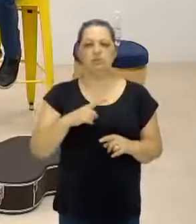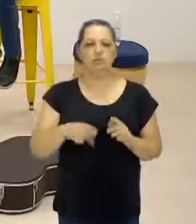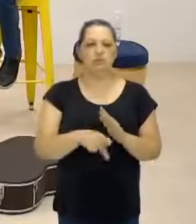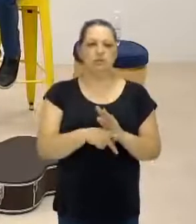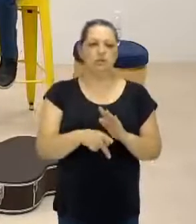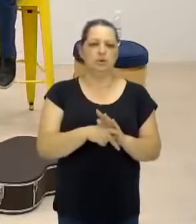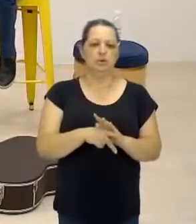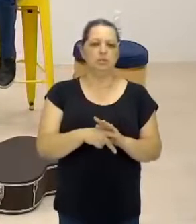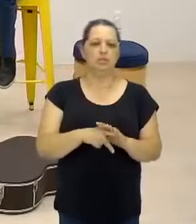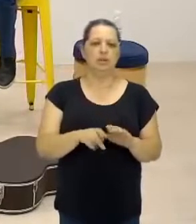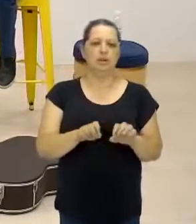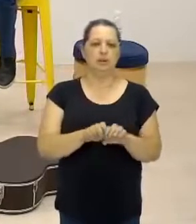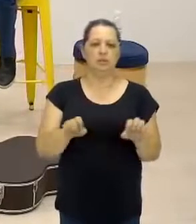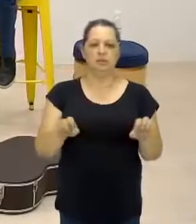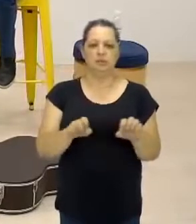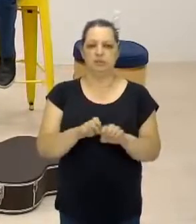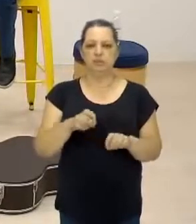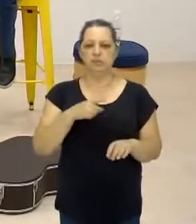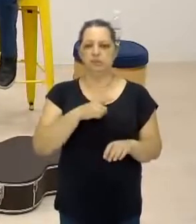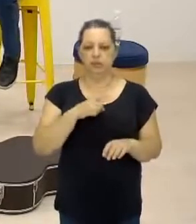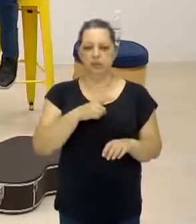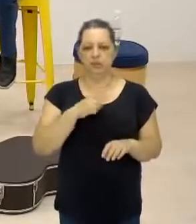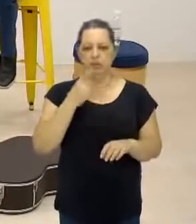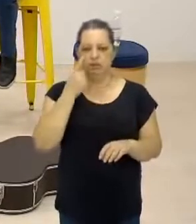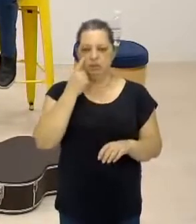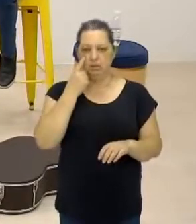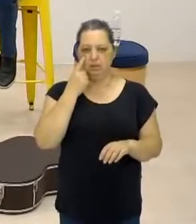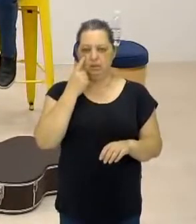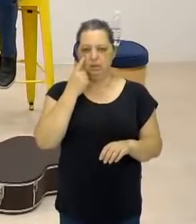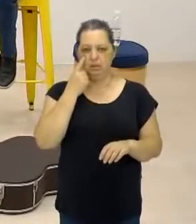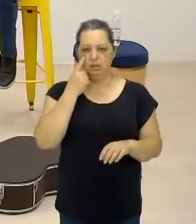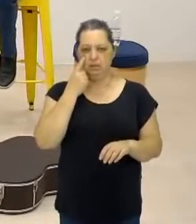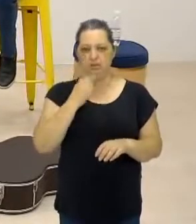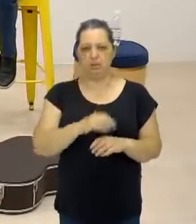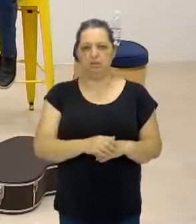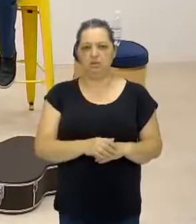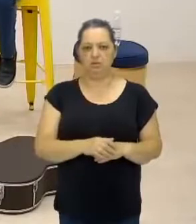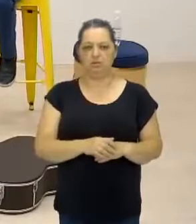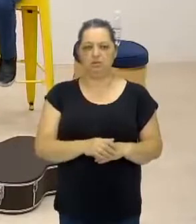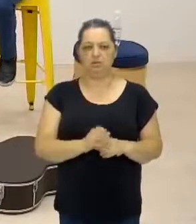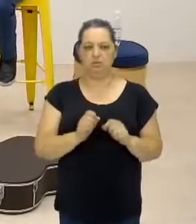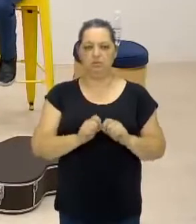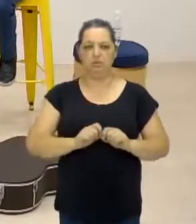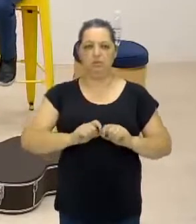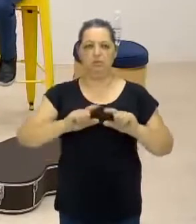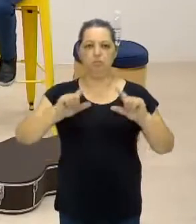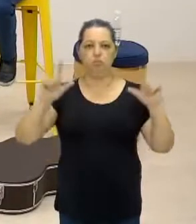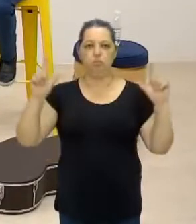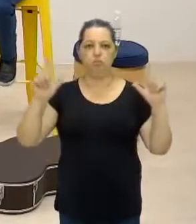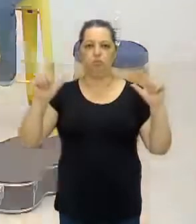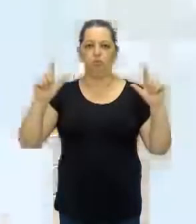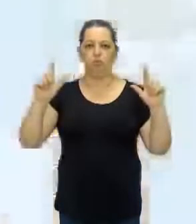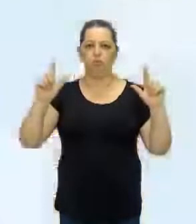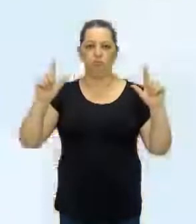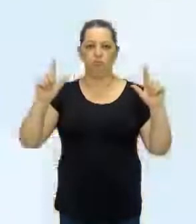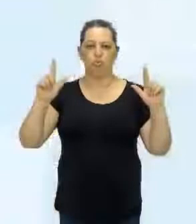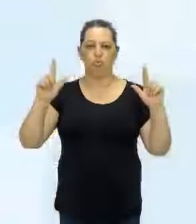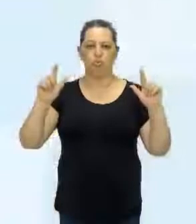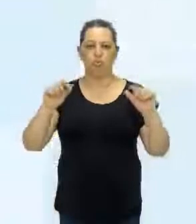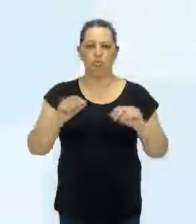aqui. Vou colocar essa equação de uma maneira maior para vocês. Então tem a equação muito